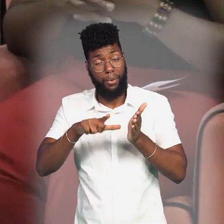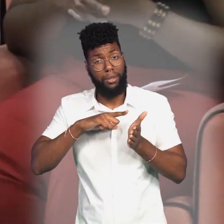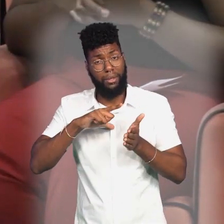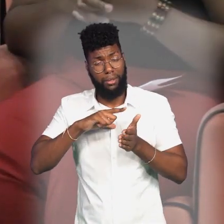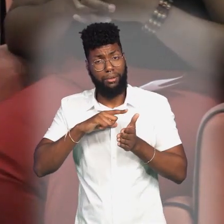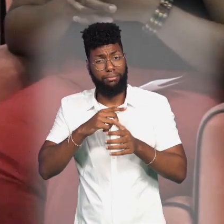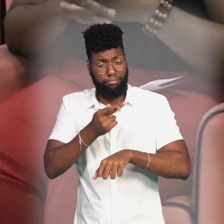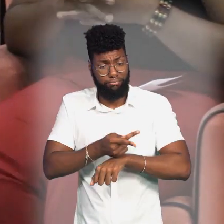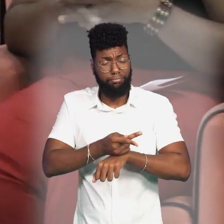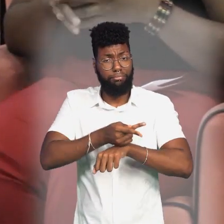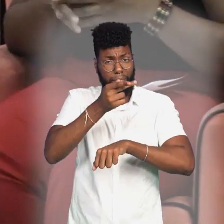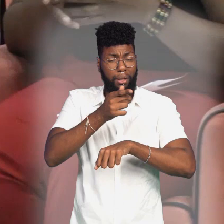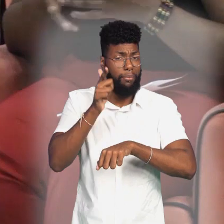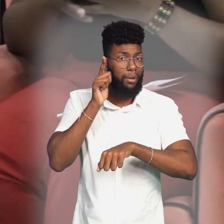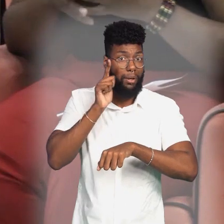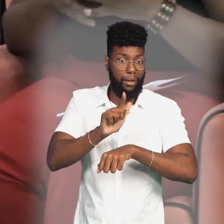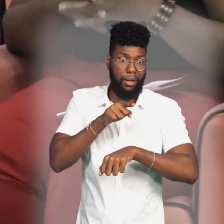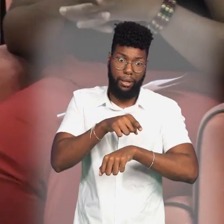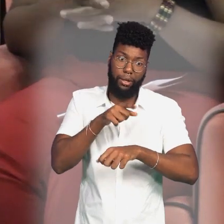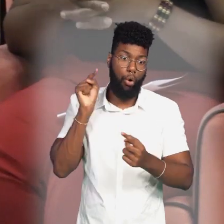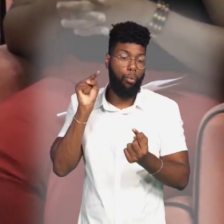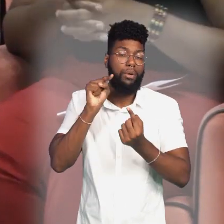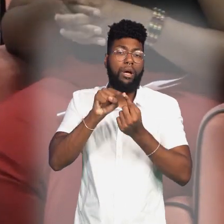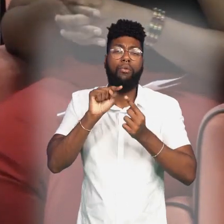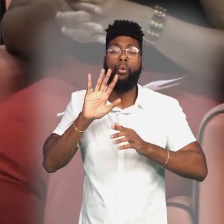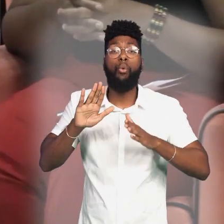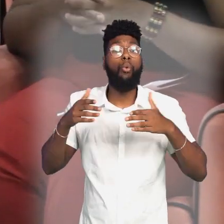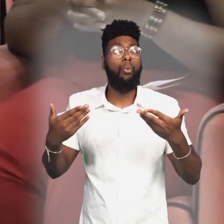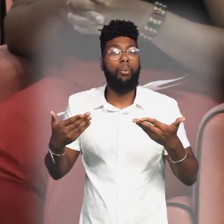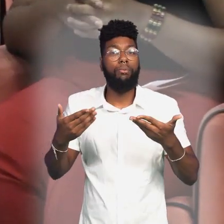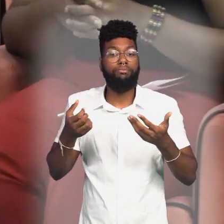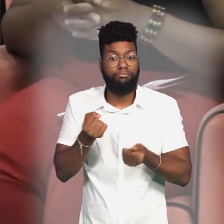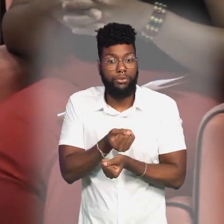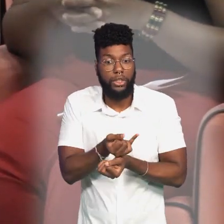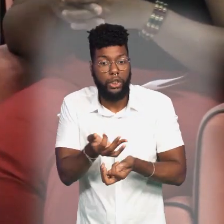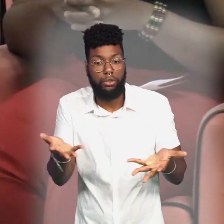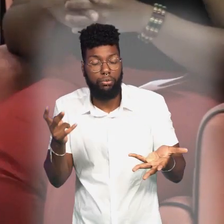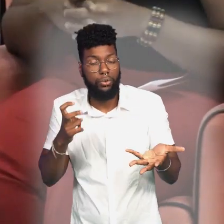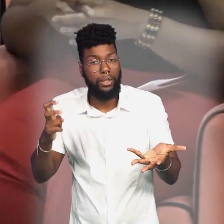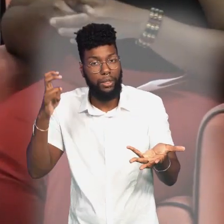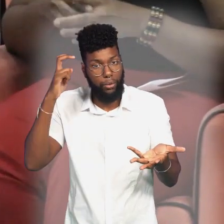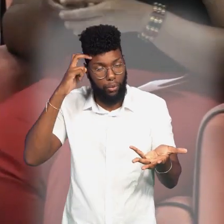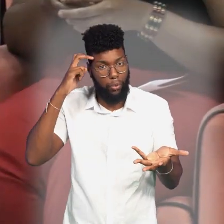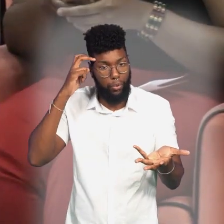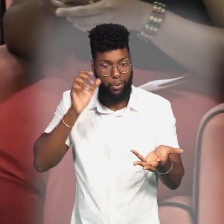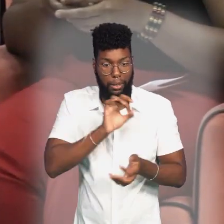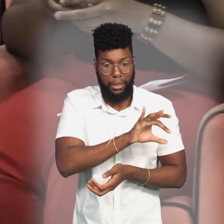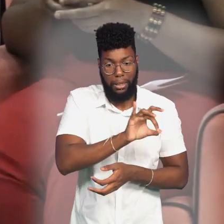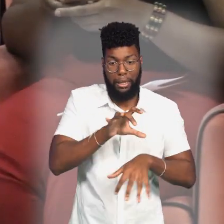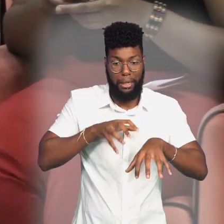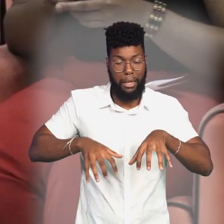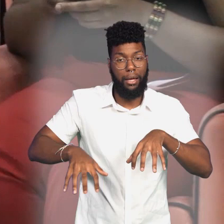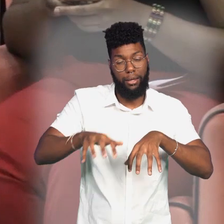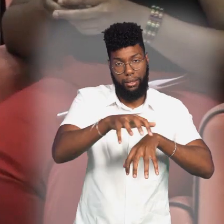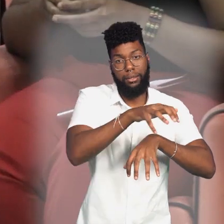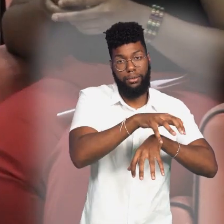isso para difundir a cultura de cada região do país. Para quem não é de uma região sabe tudo que acontece